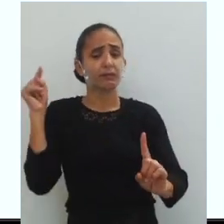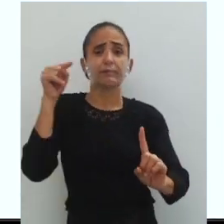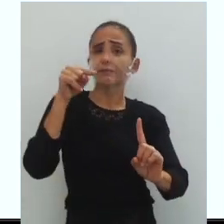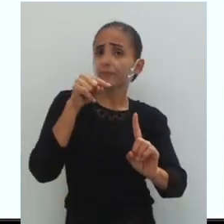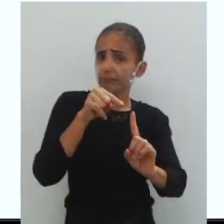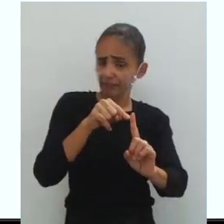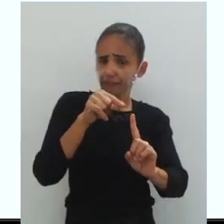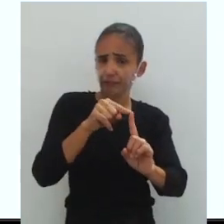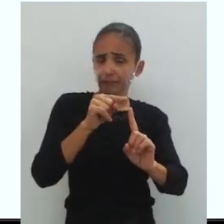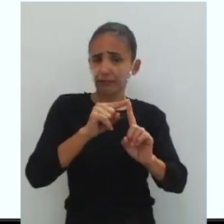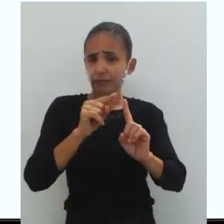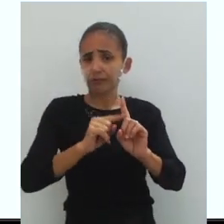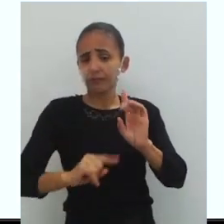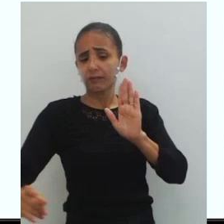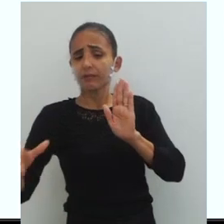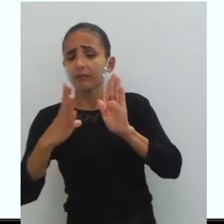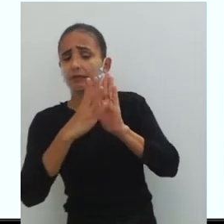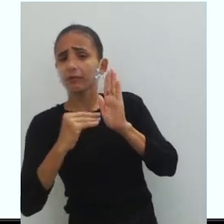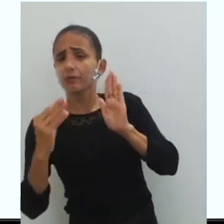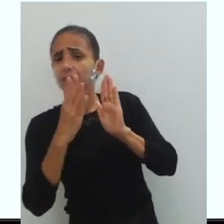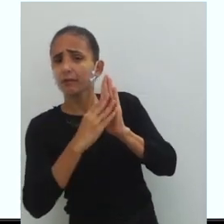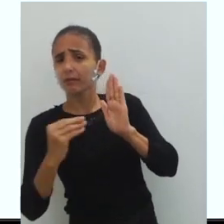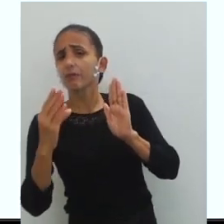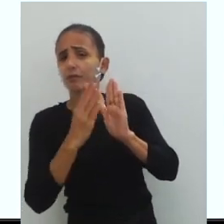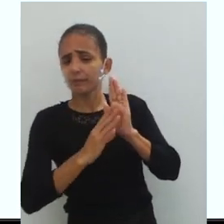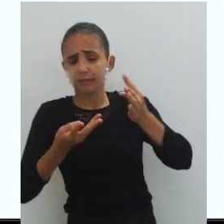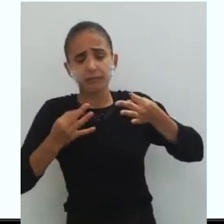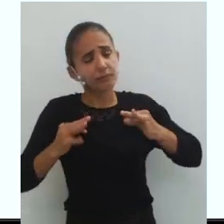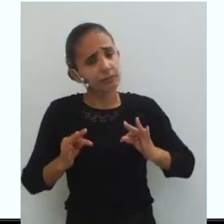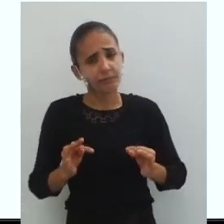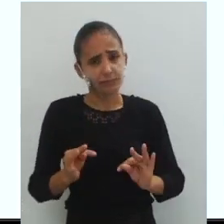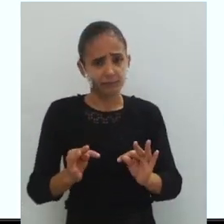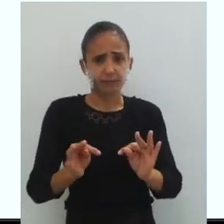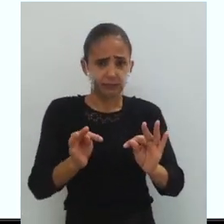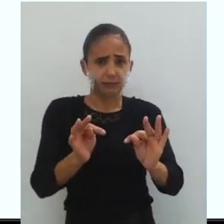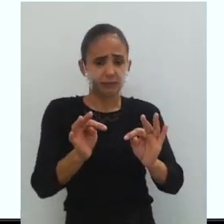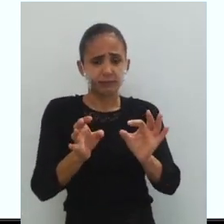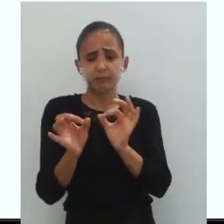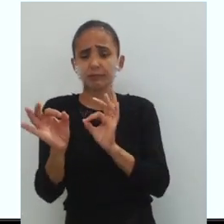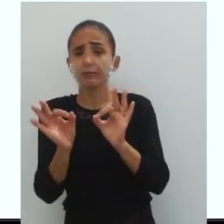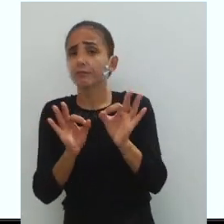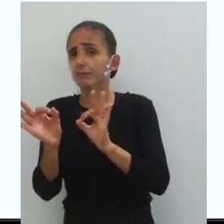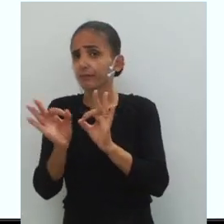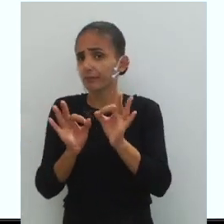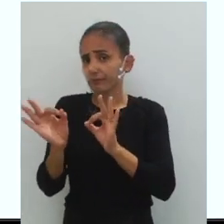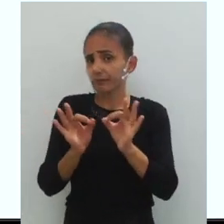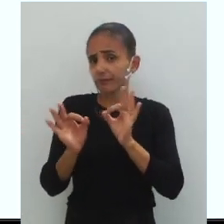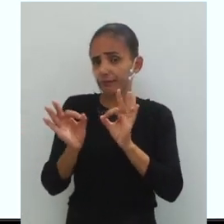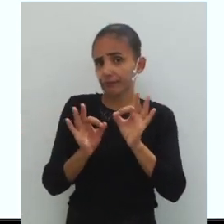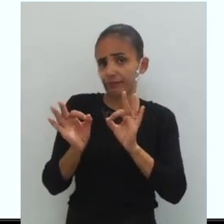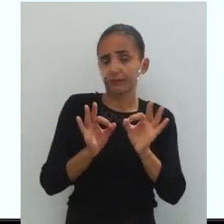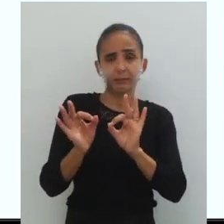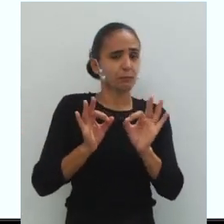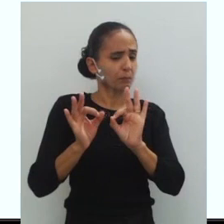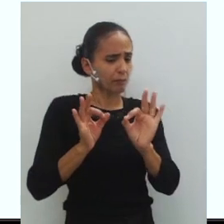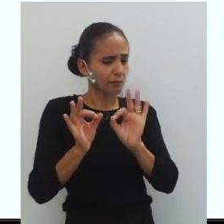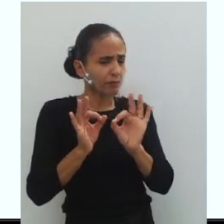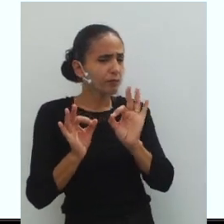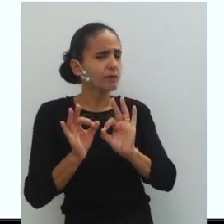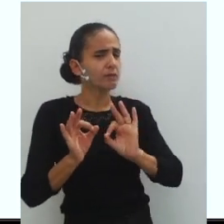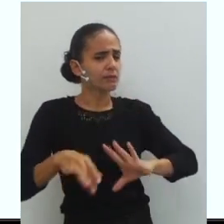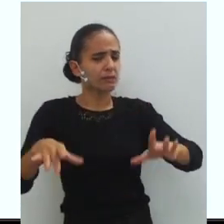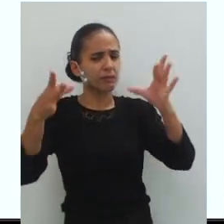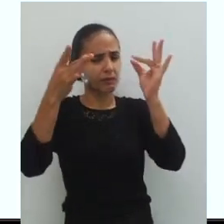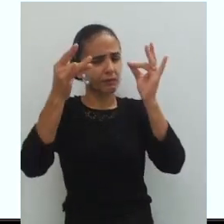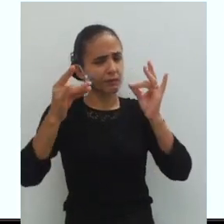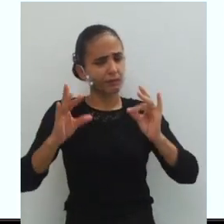definição, que são modelos de definições tecnológicas. A forma aí como a tecnologia ela